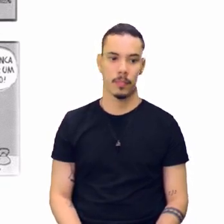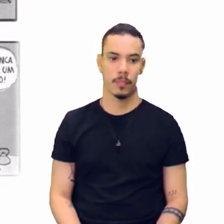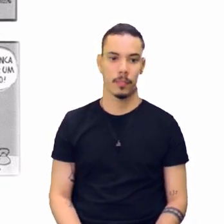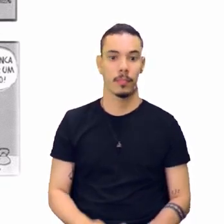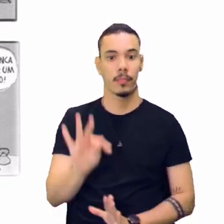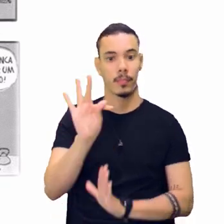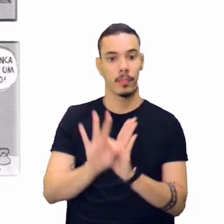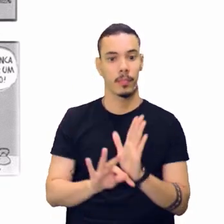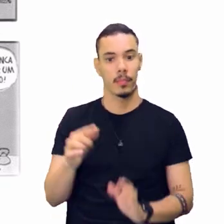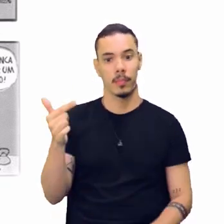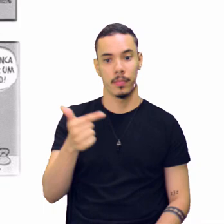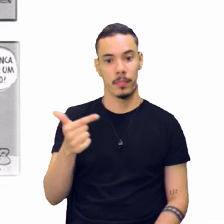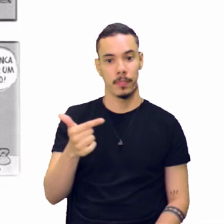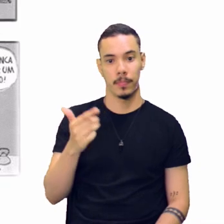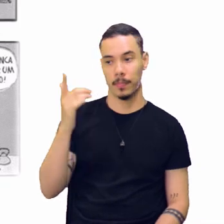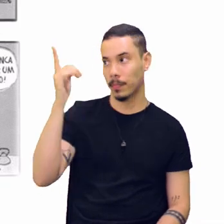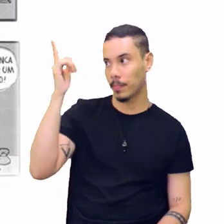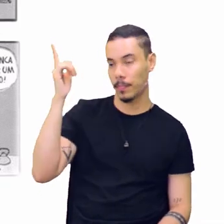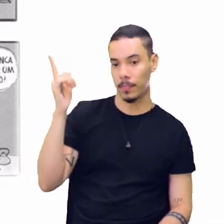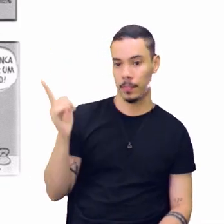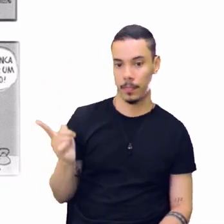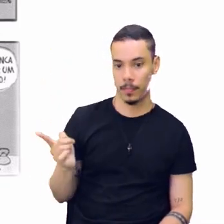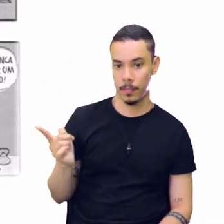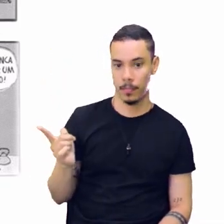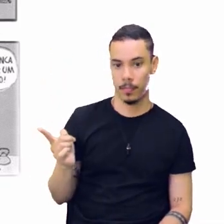Texto 2. Já tem uma tirinha aqui da